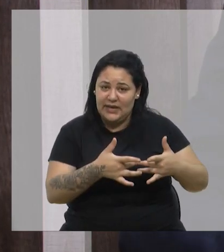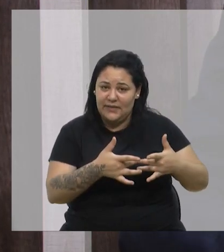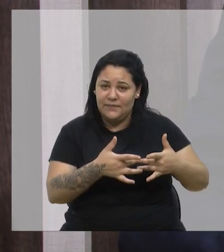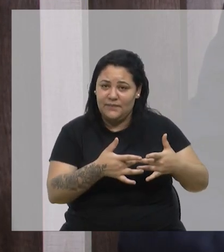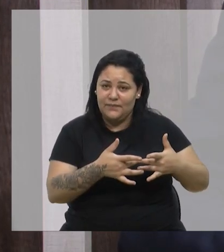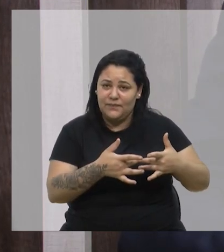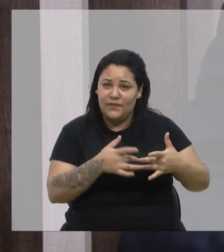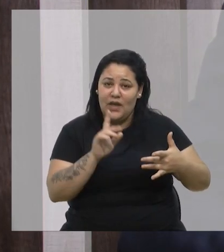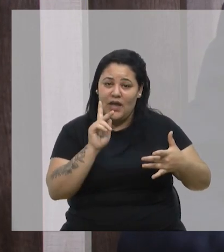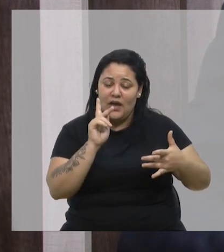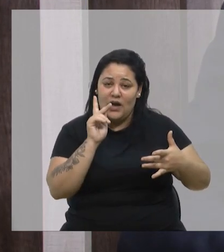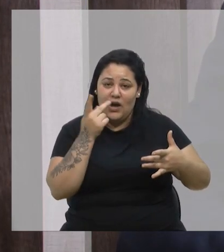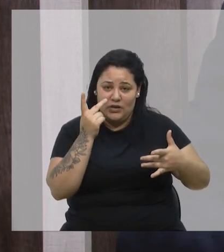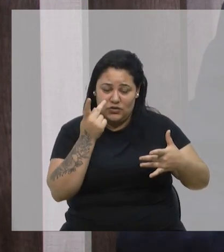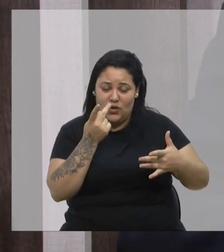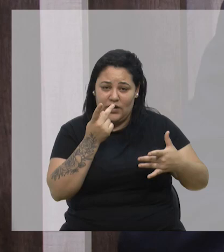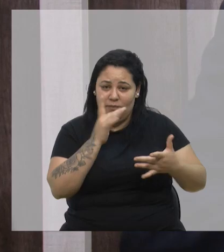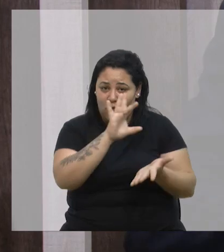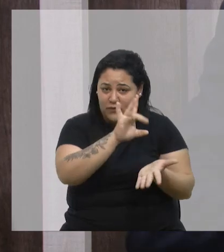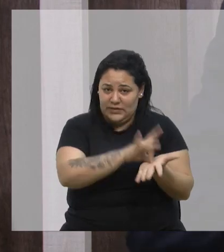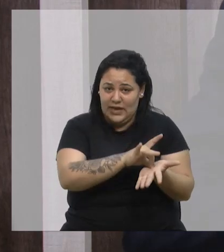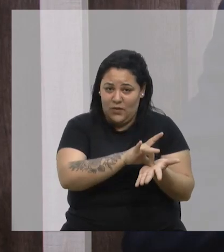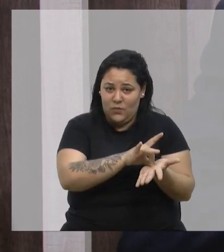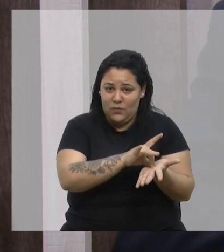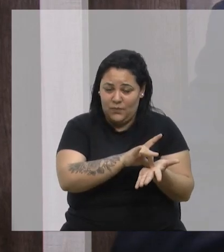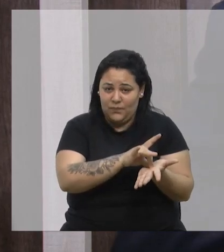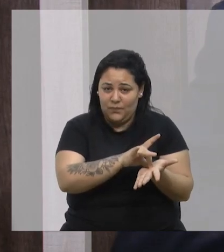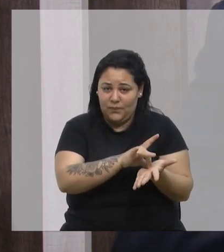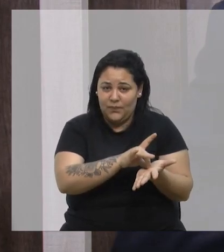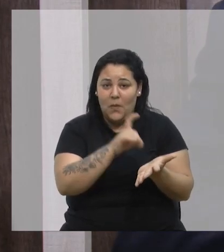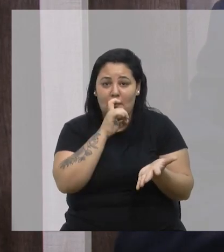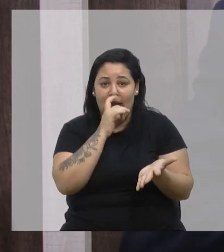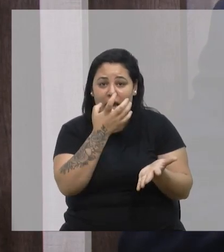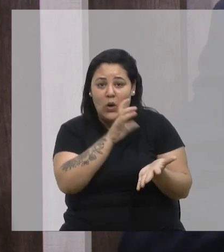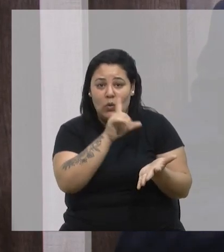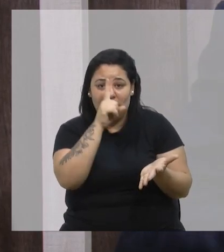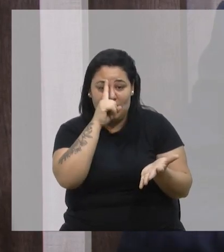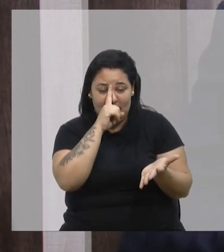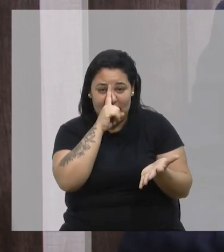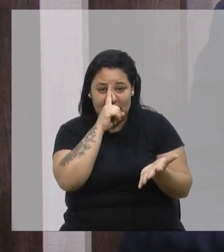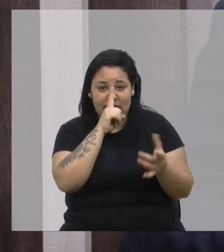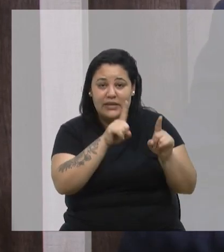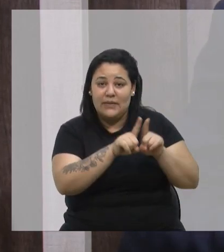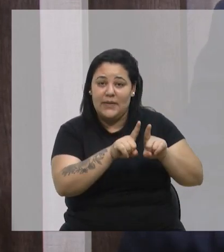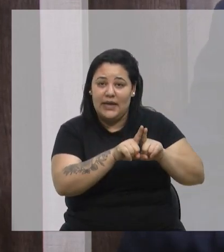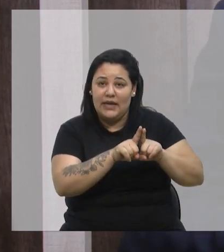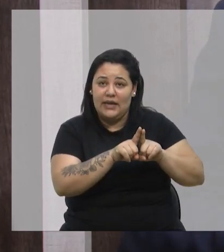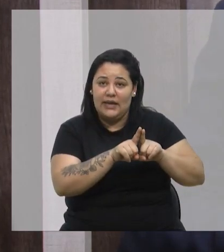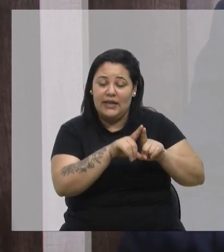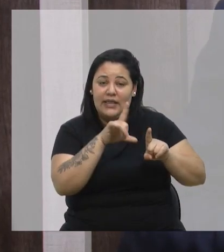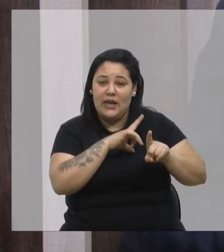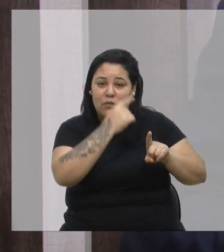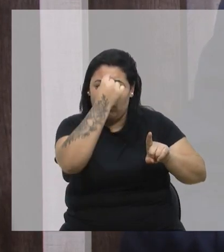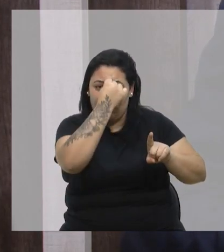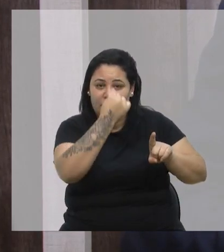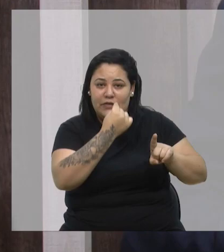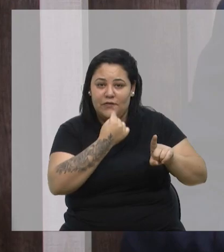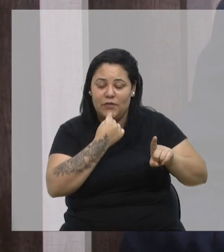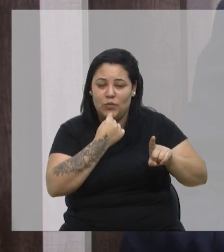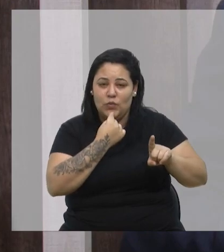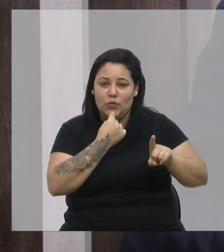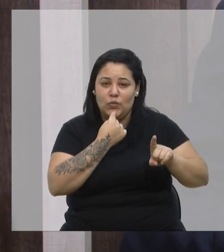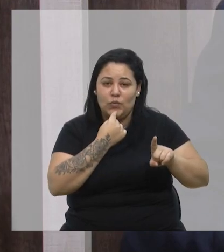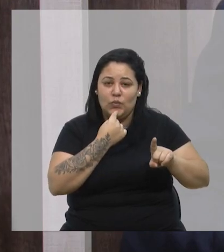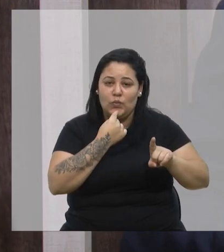de explicar o conto original, Pai contra Mãe, ele se atém também